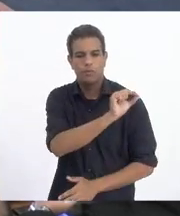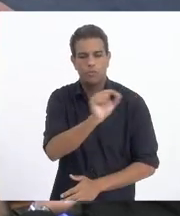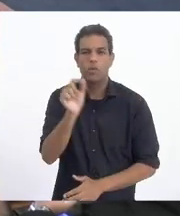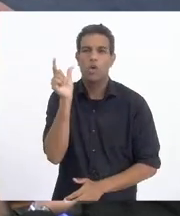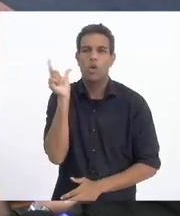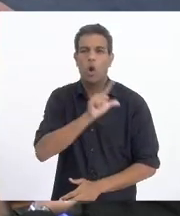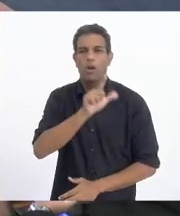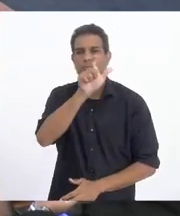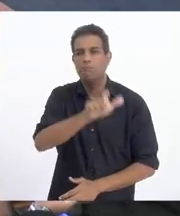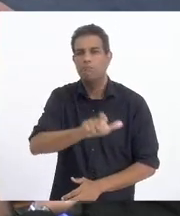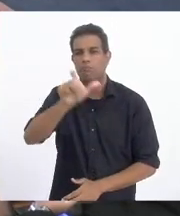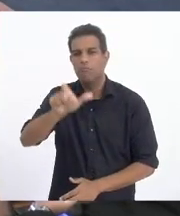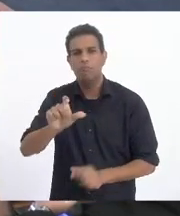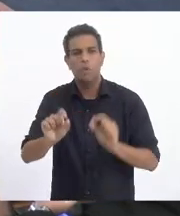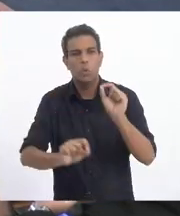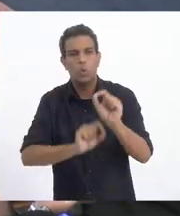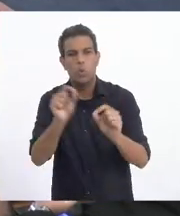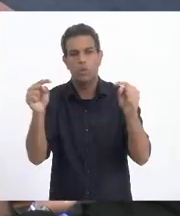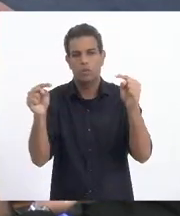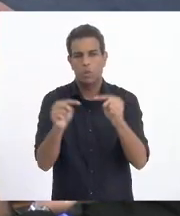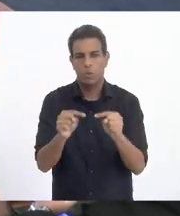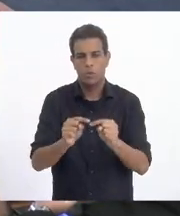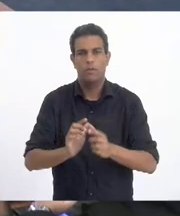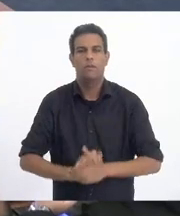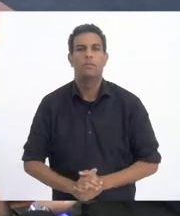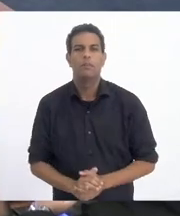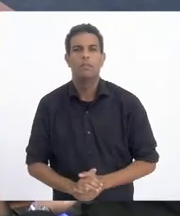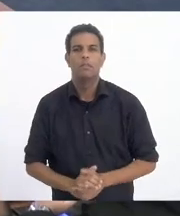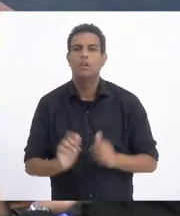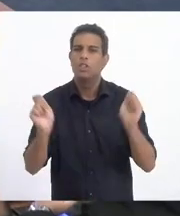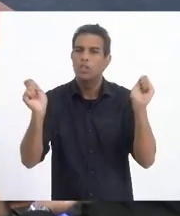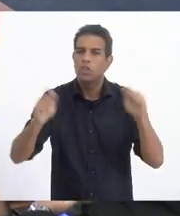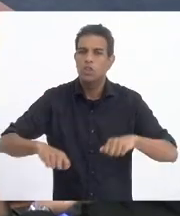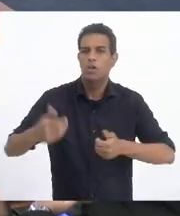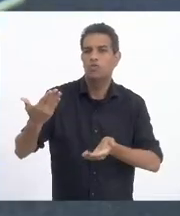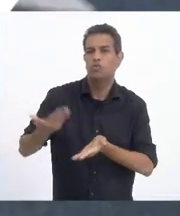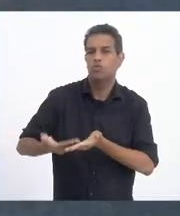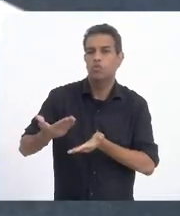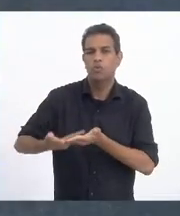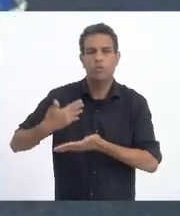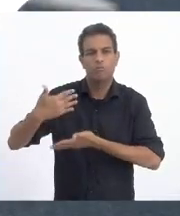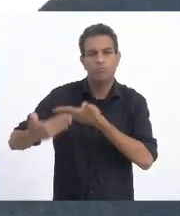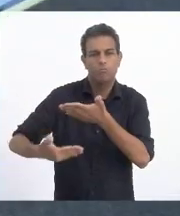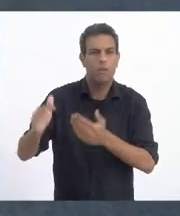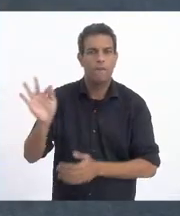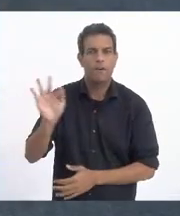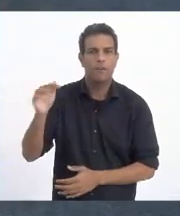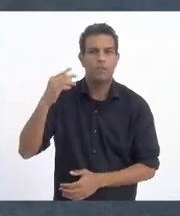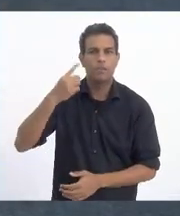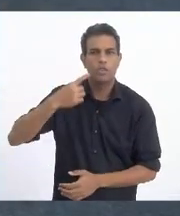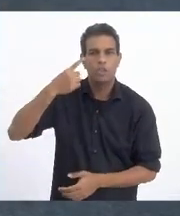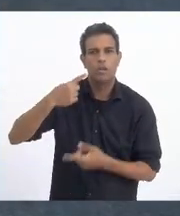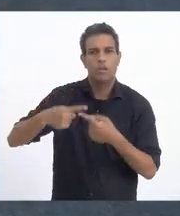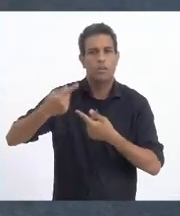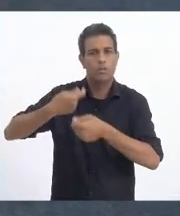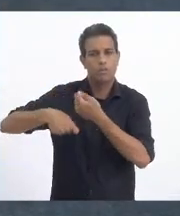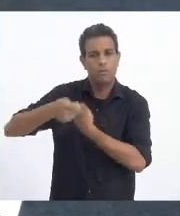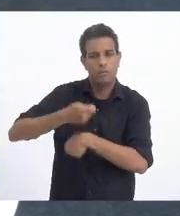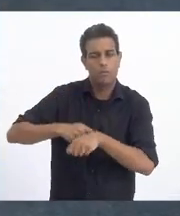uma pessoa completamente bem estudada, se eu não me engano, Faculdade de Direito e Economia,